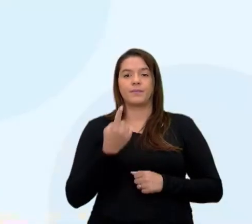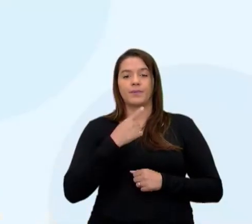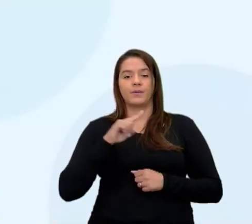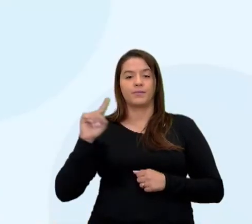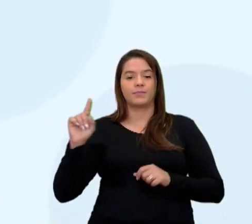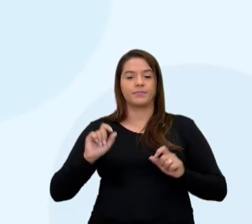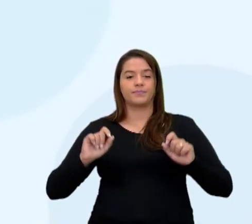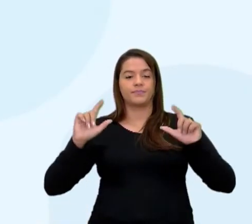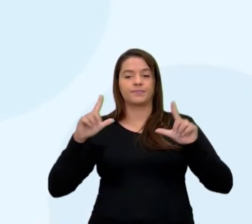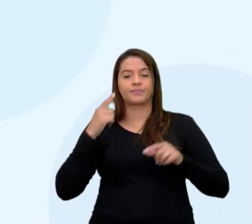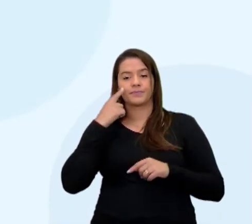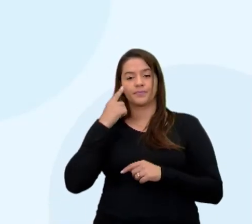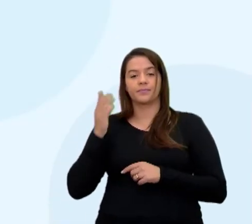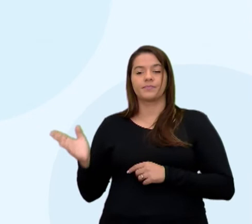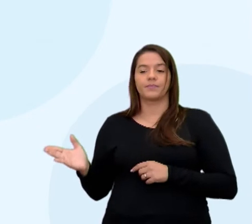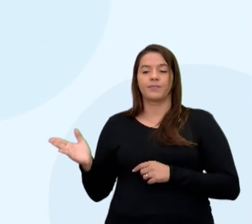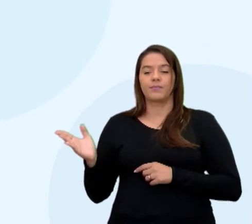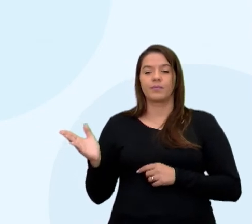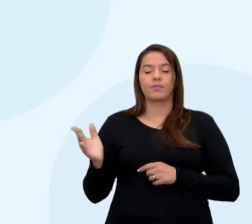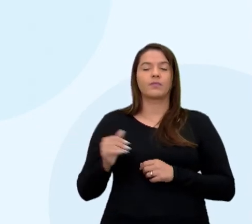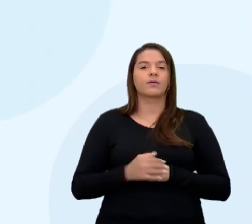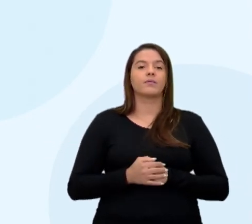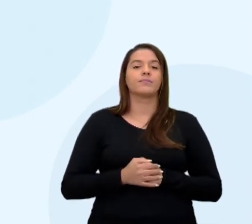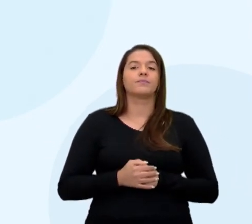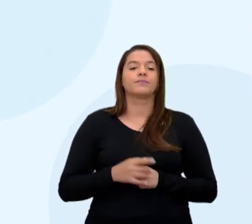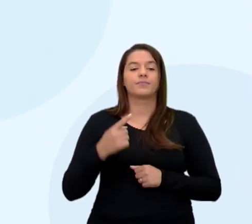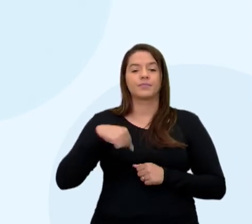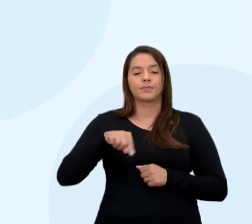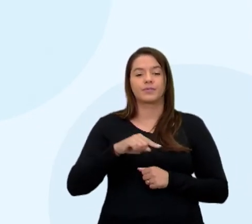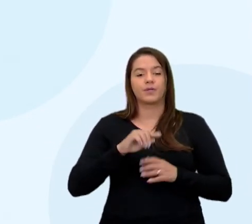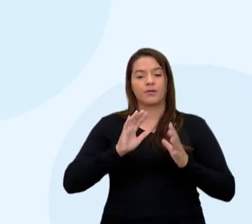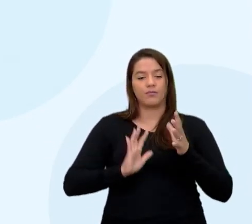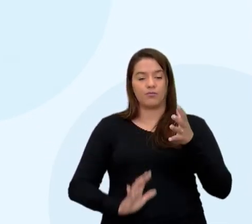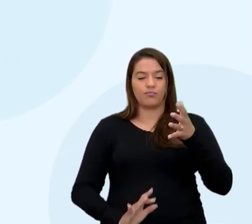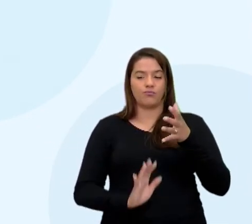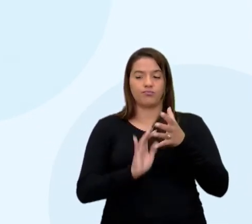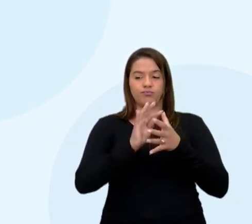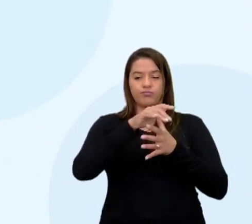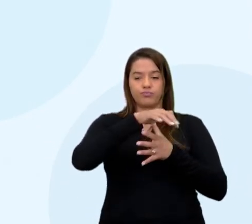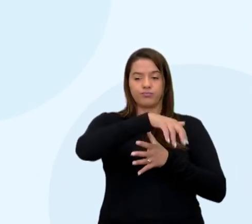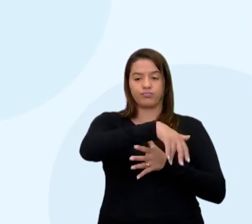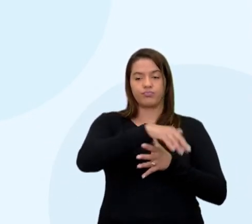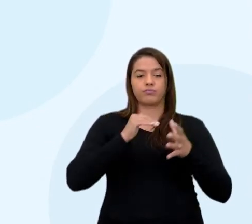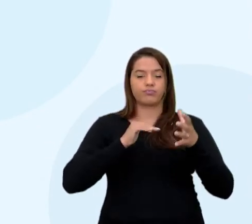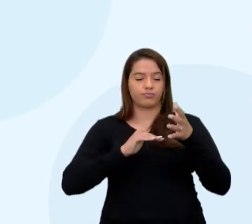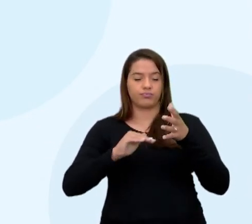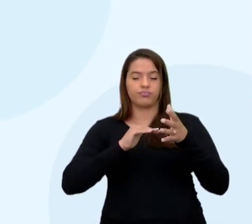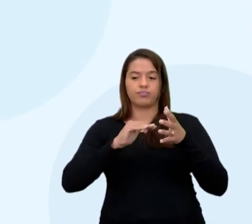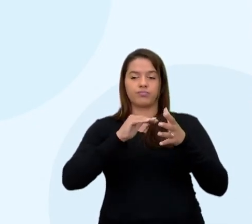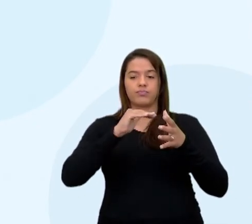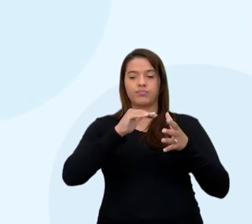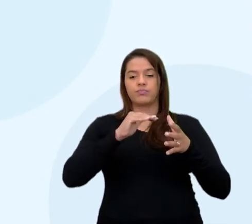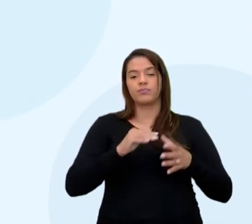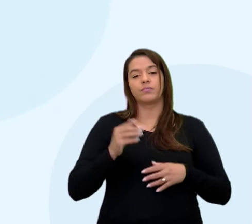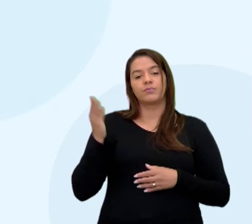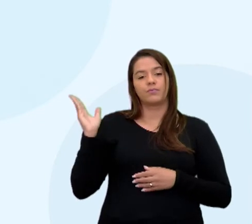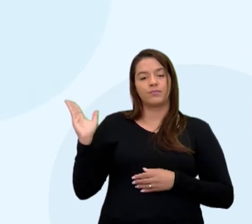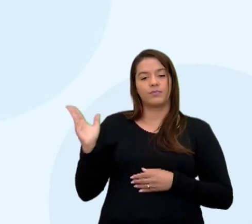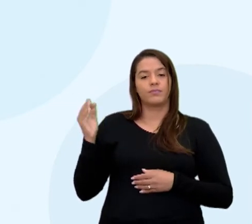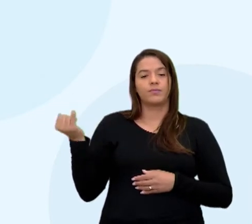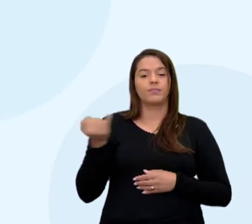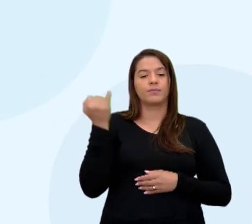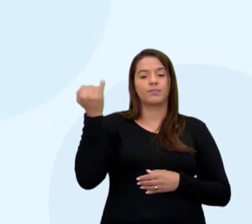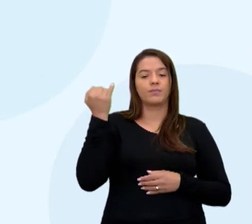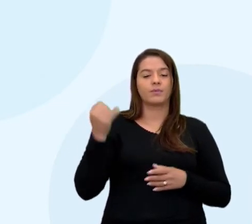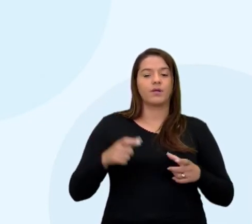vez a imagem do vulcanismo tá aí. Então o vulcão, ele forma dessa maneira aí, tá certo? Importante é a questão do tamanho da